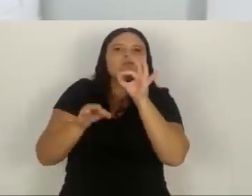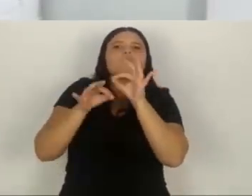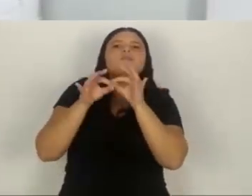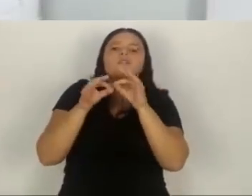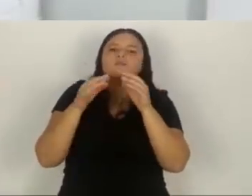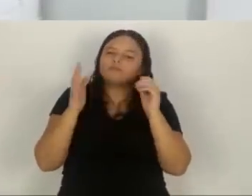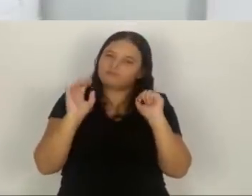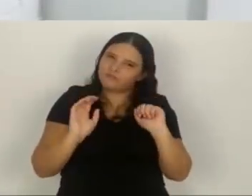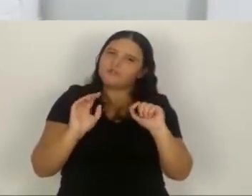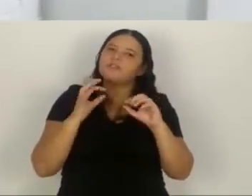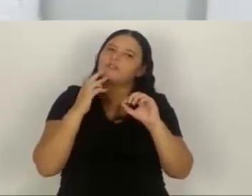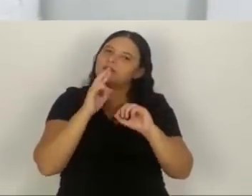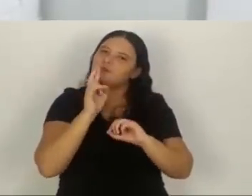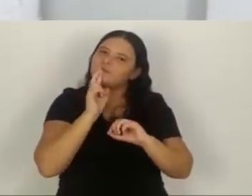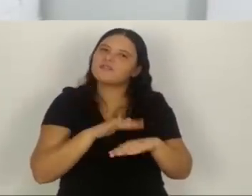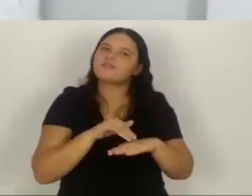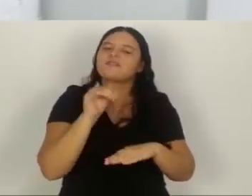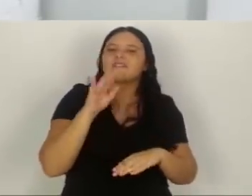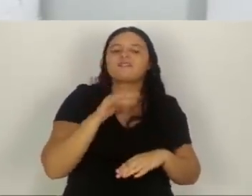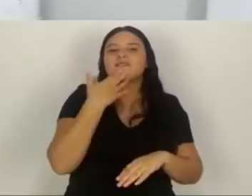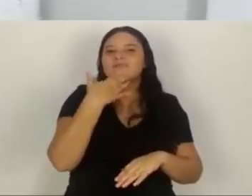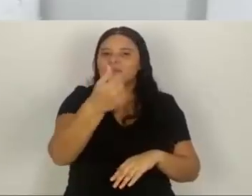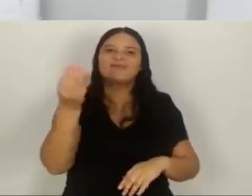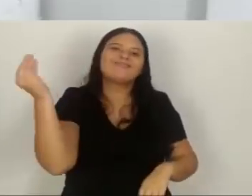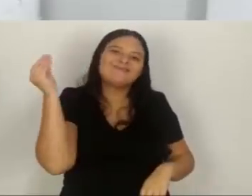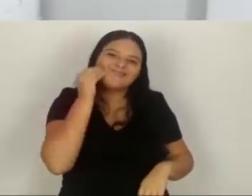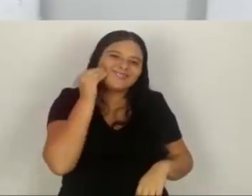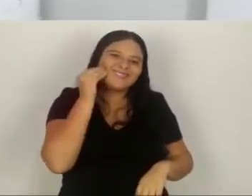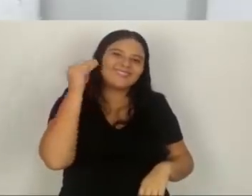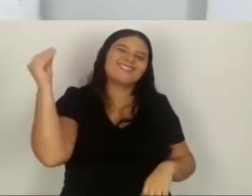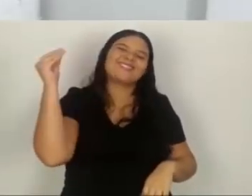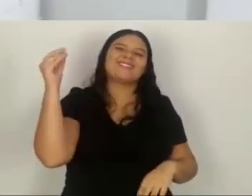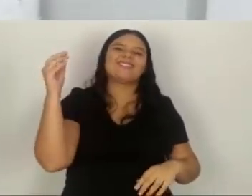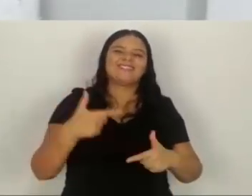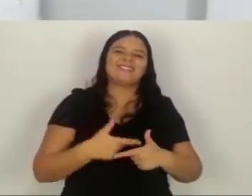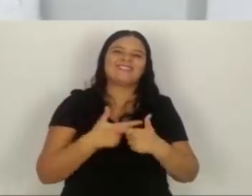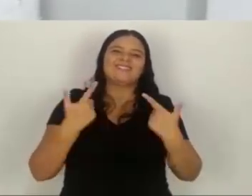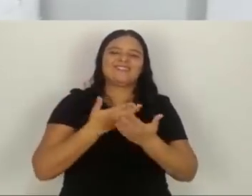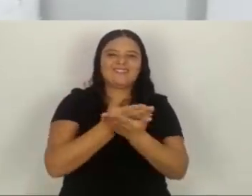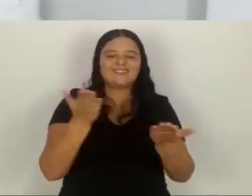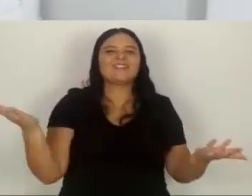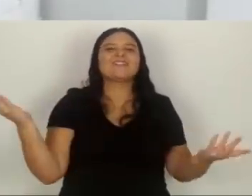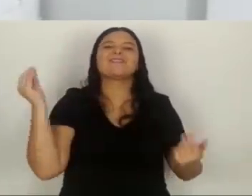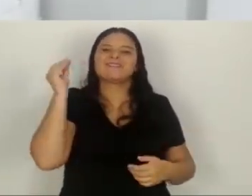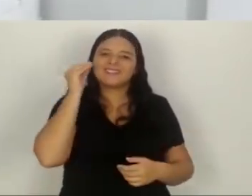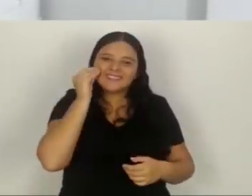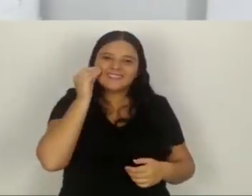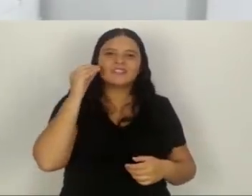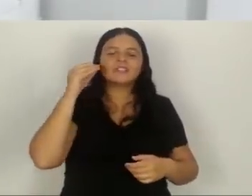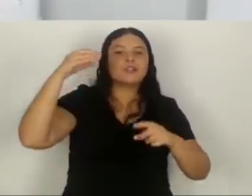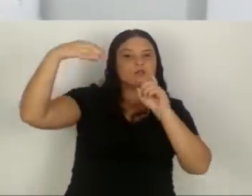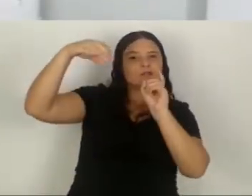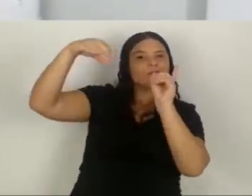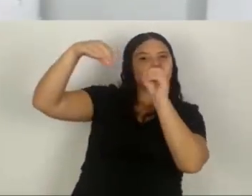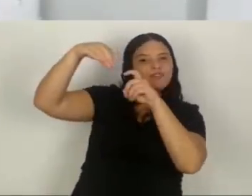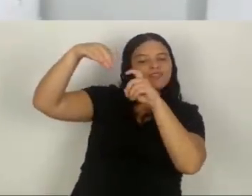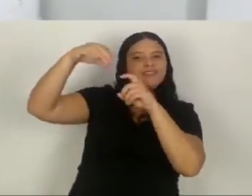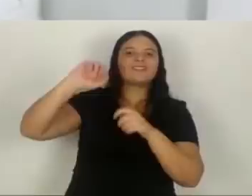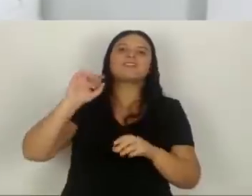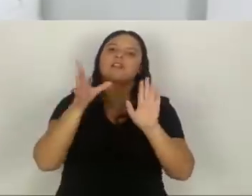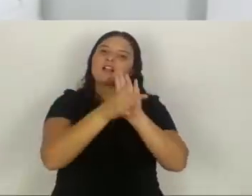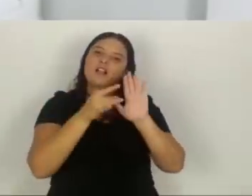poder responder cada vez mais, tá bom? E desejo muito boa sorte a todos, um grande beijo, tá? Curtam esse vídeo,